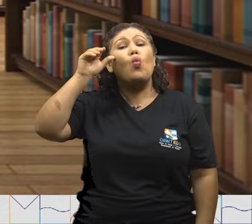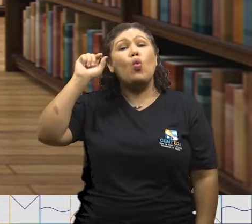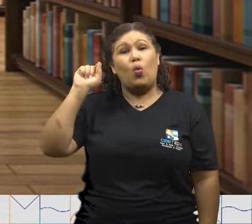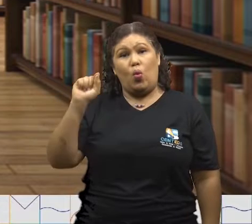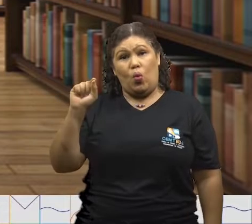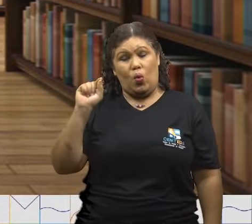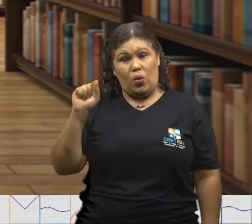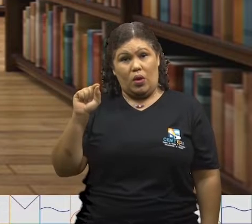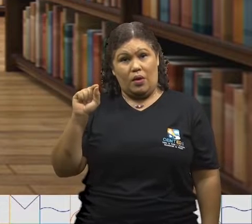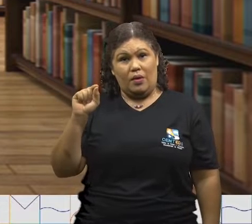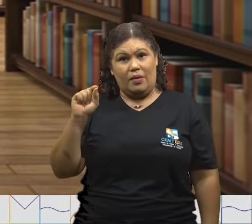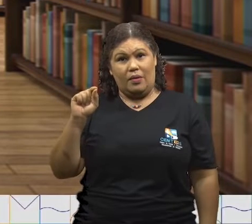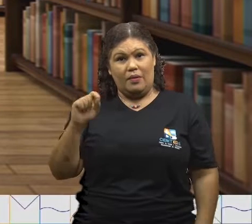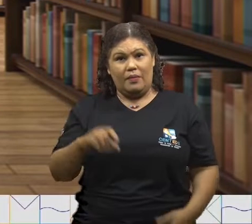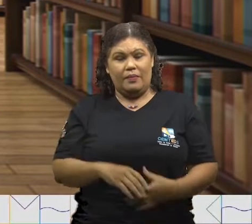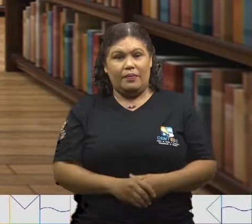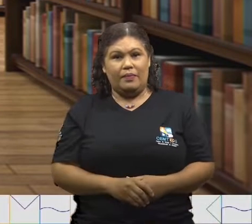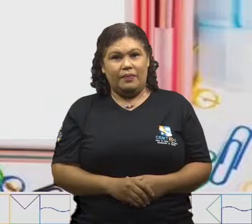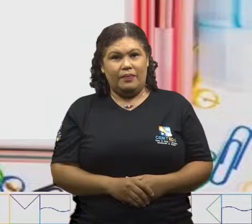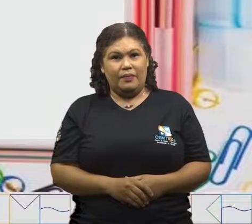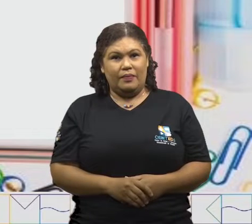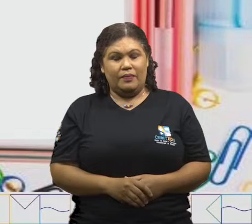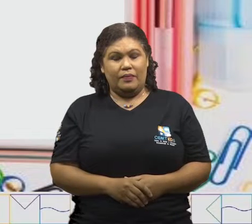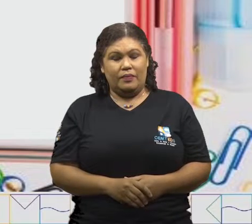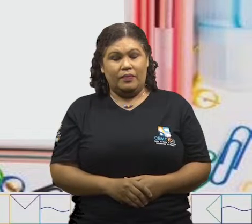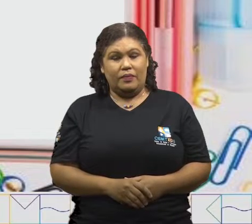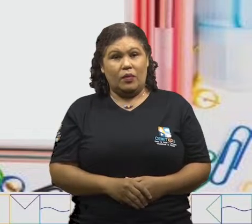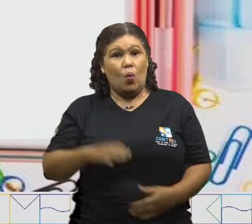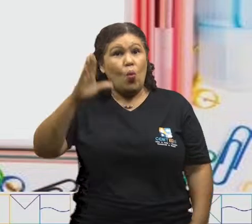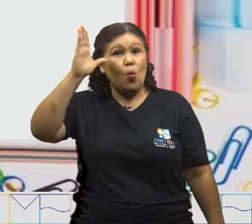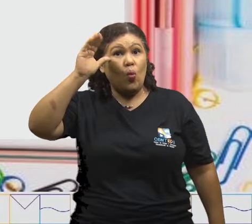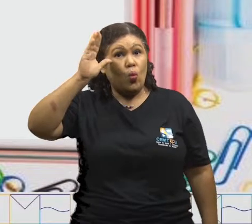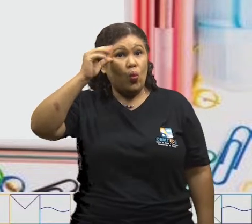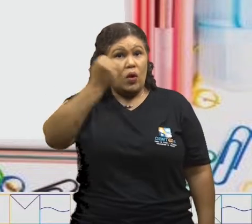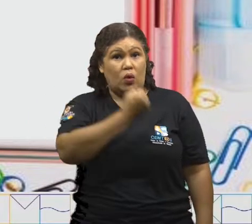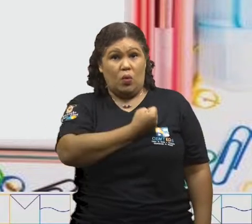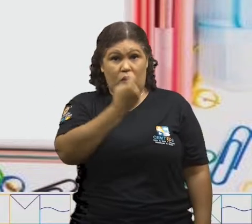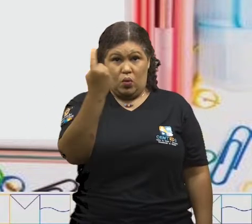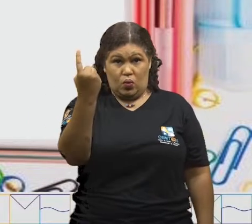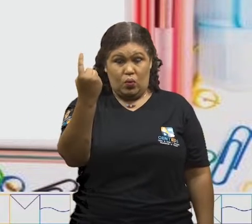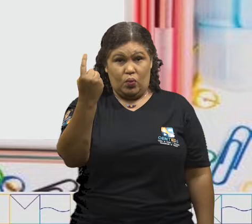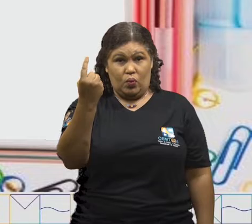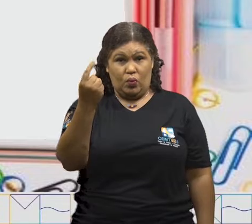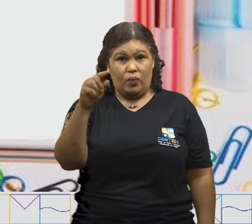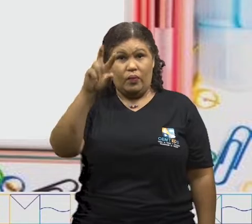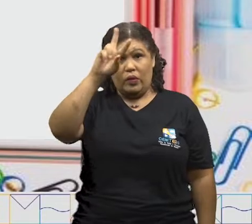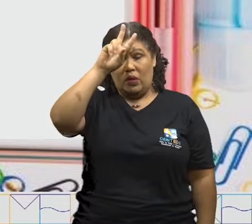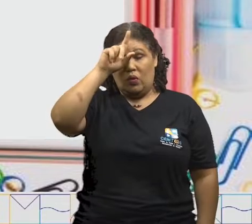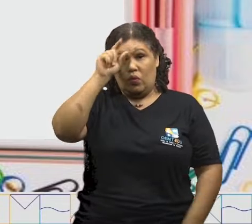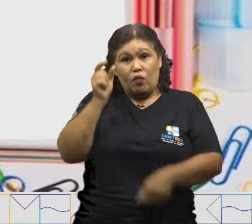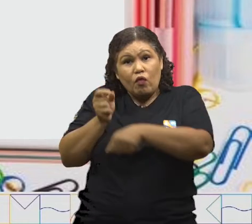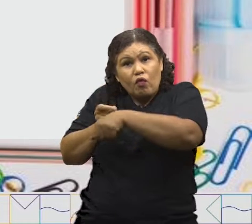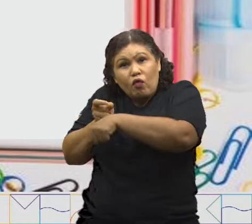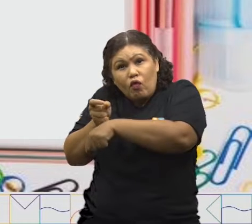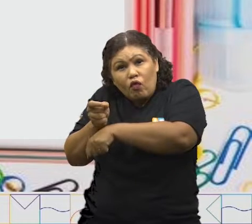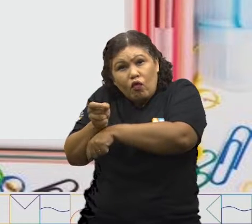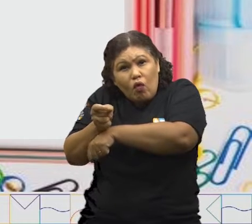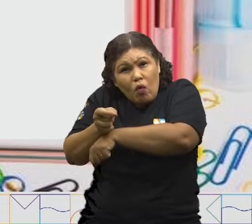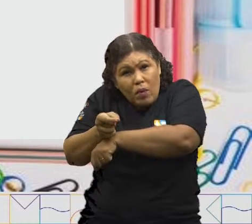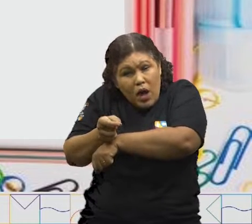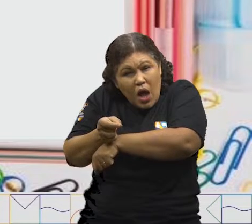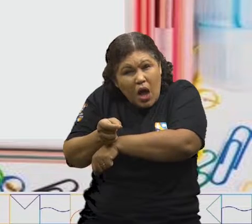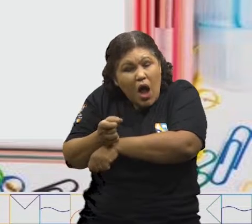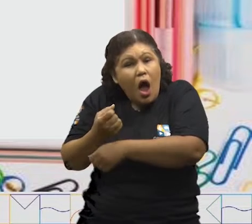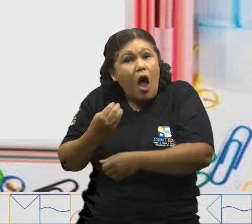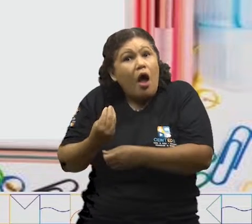iremos escrever no nosso mural é curiosidade 1. As formigas são